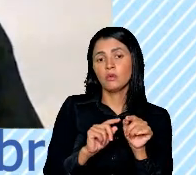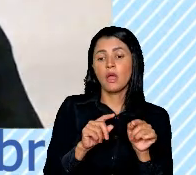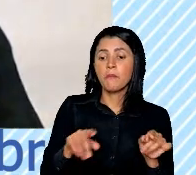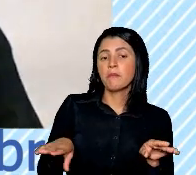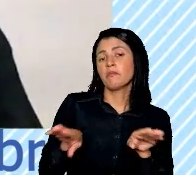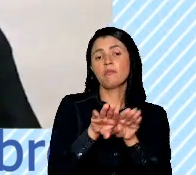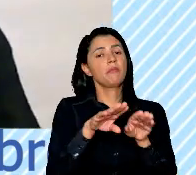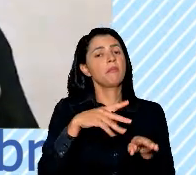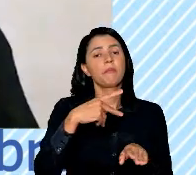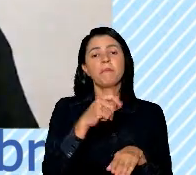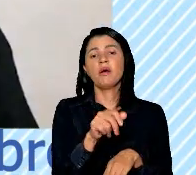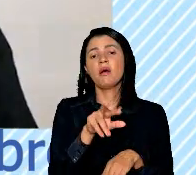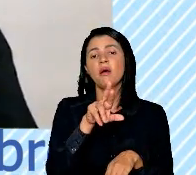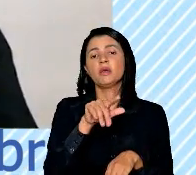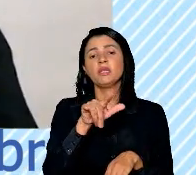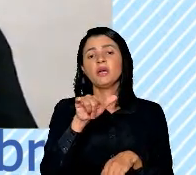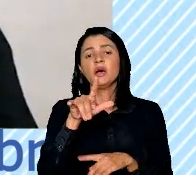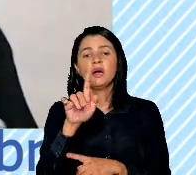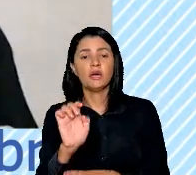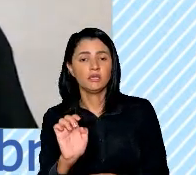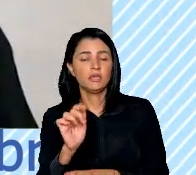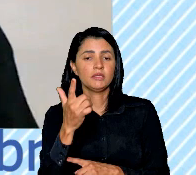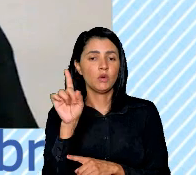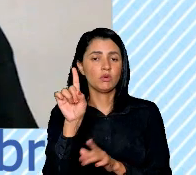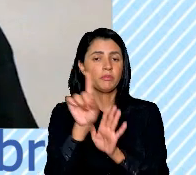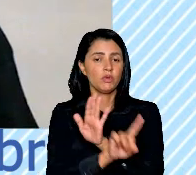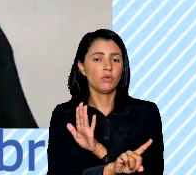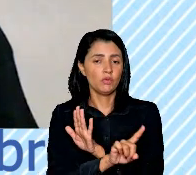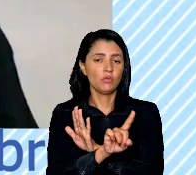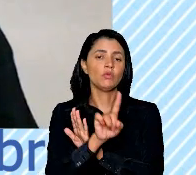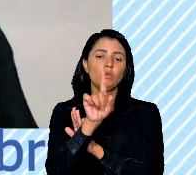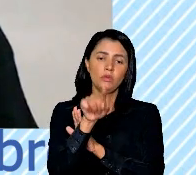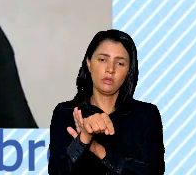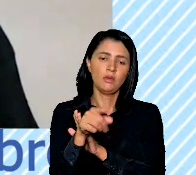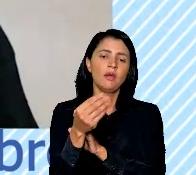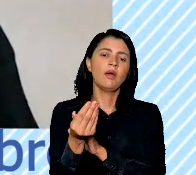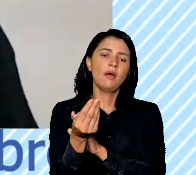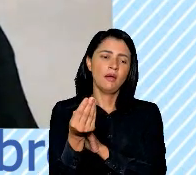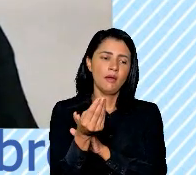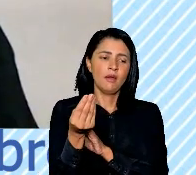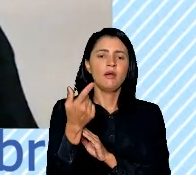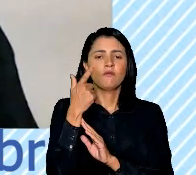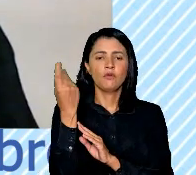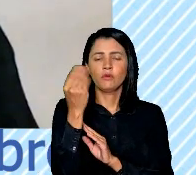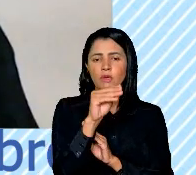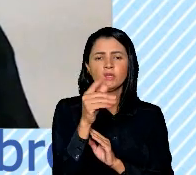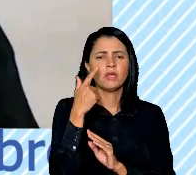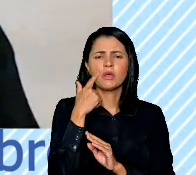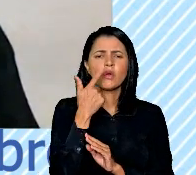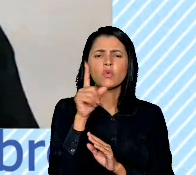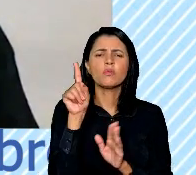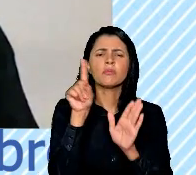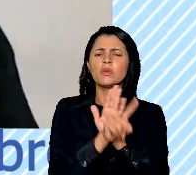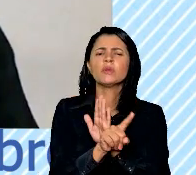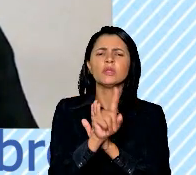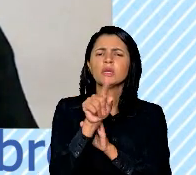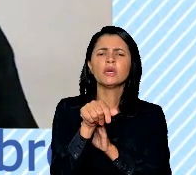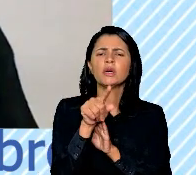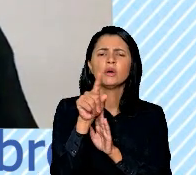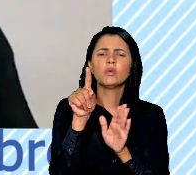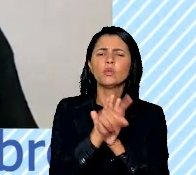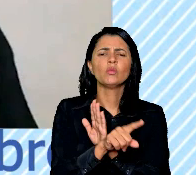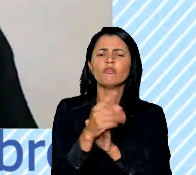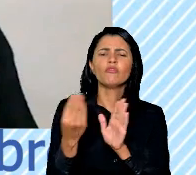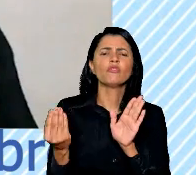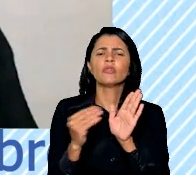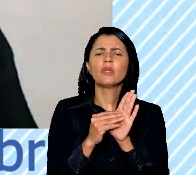paridade, em relação a essa última questão que foi colocada... Qual que era a última questão, desembargadora Terezinha, que foi colocada,